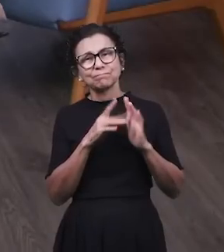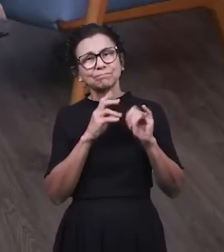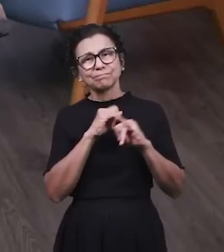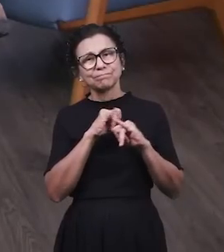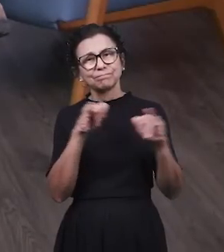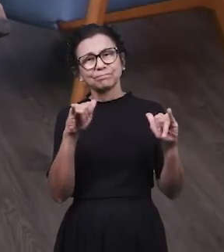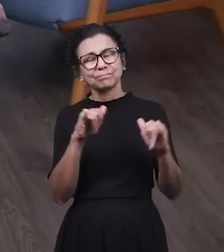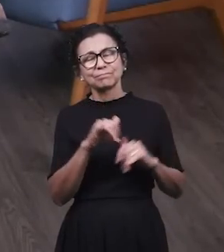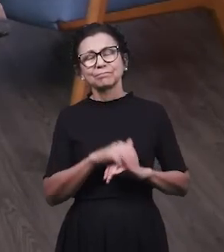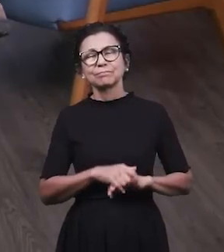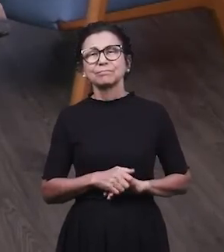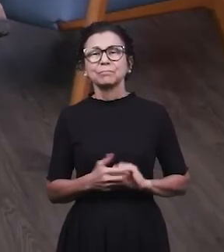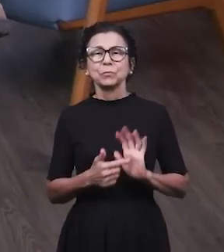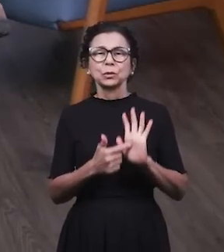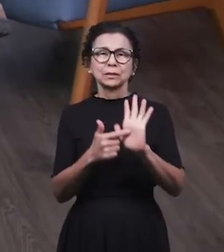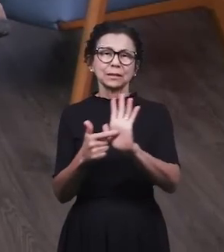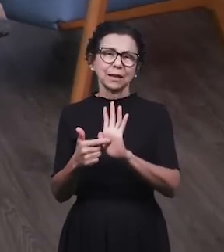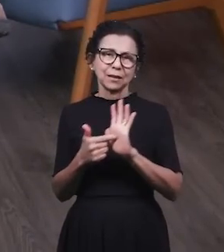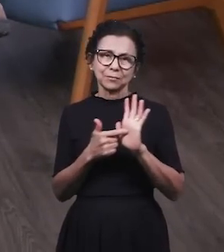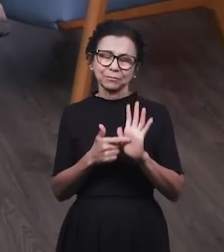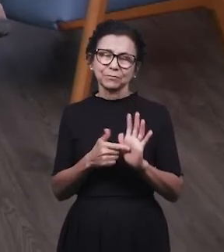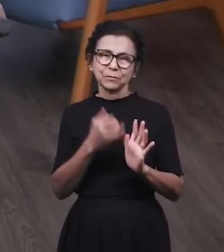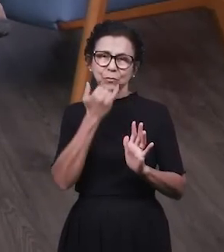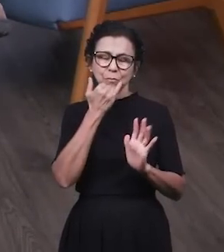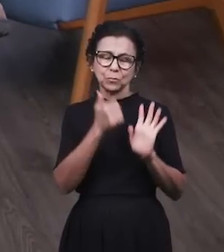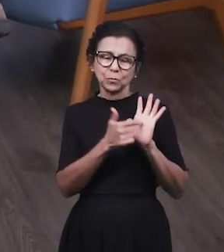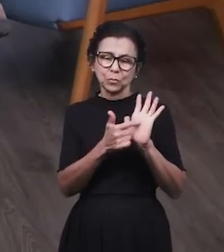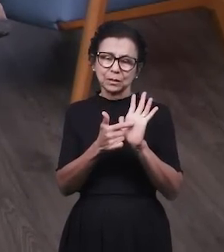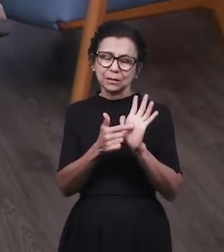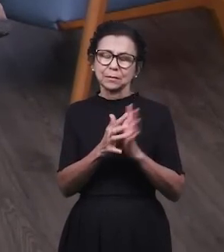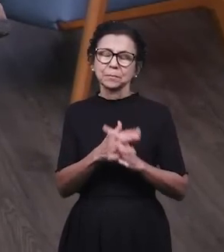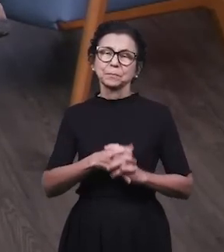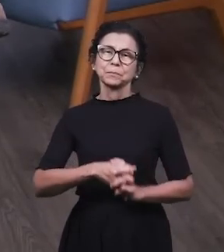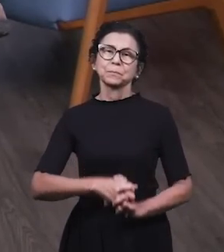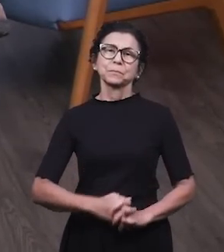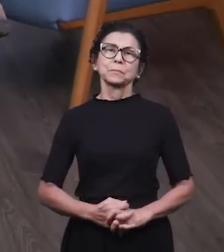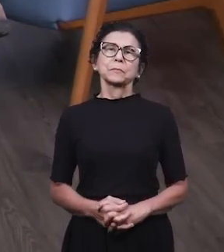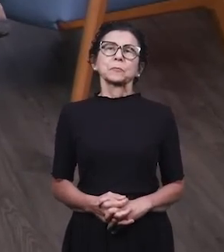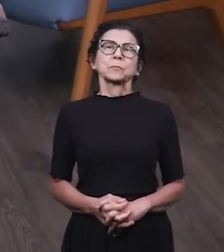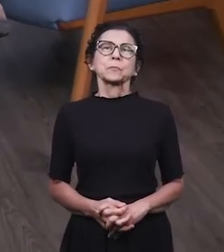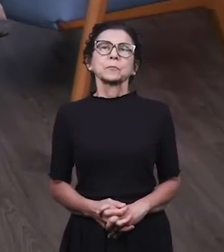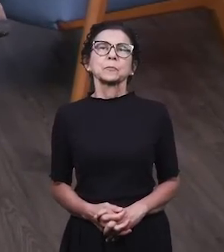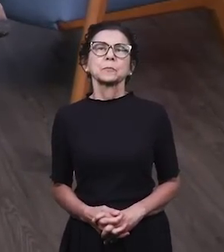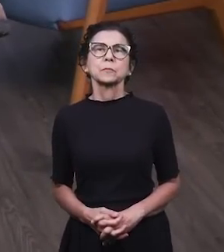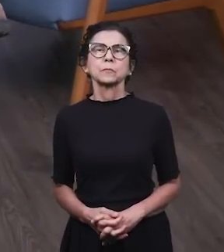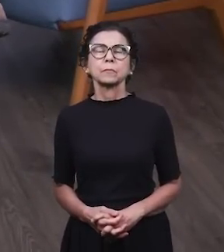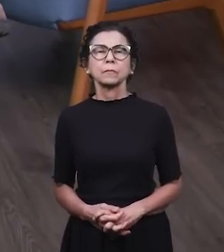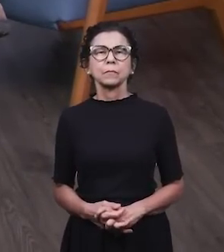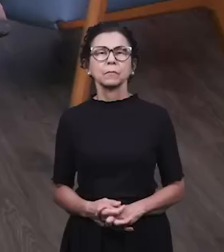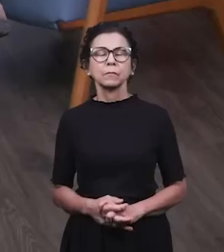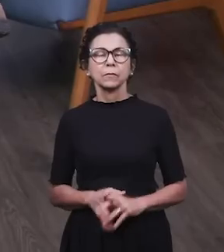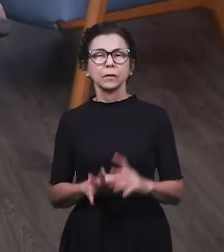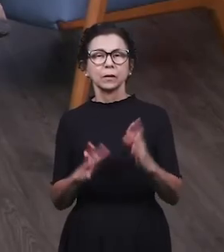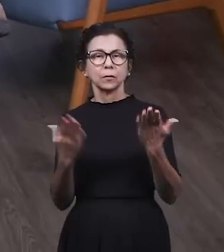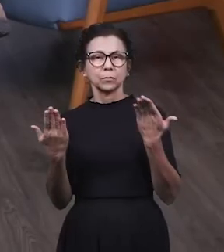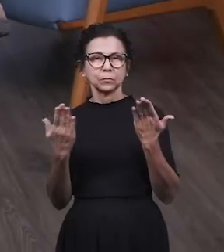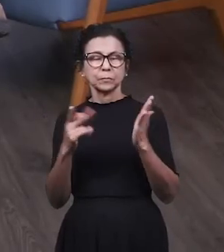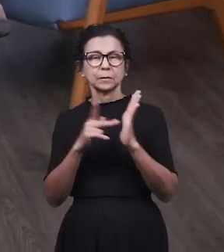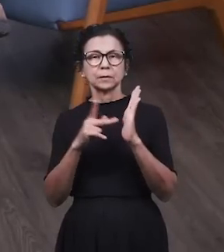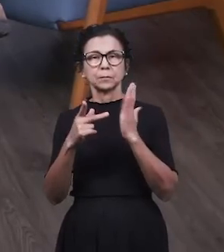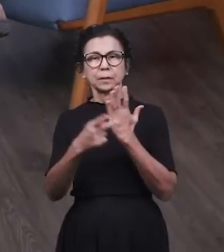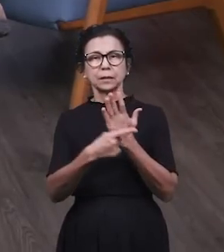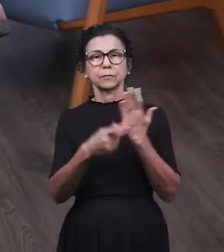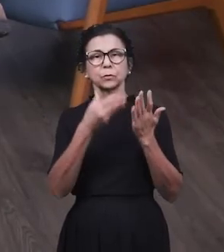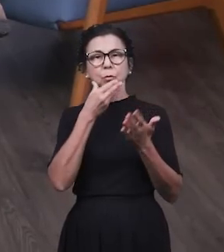isso. Glória a Deus. Há alguns aspectos que a gente pode ressaltar na parábola do semeador do que